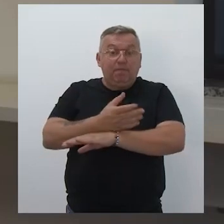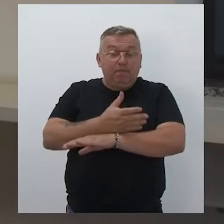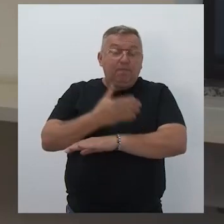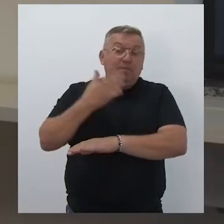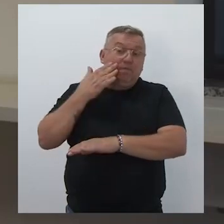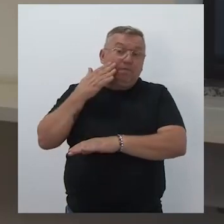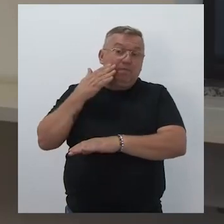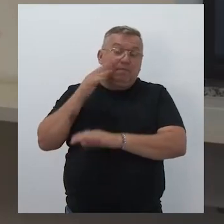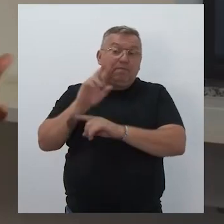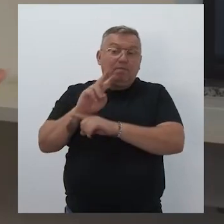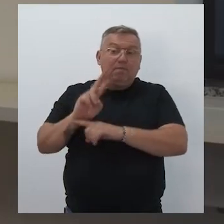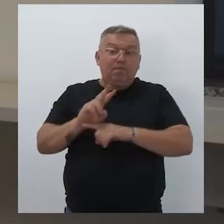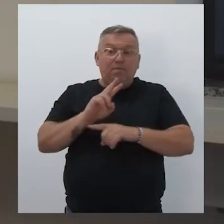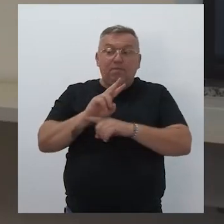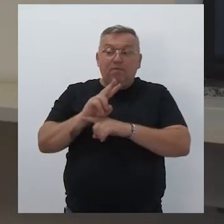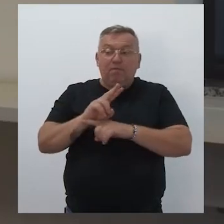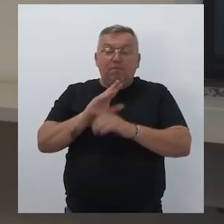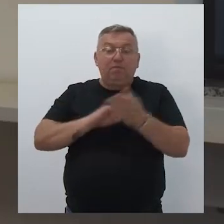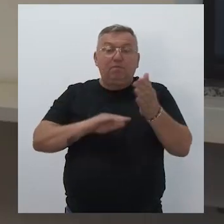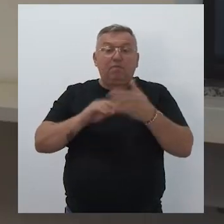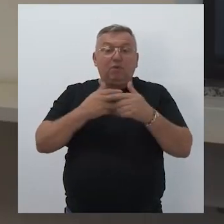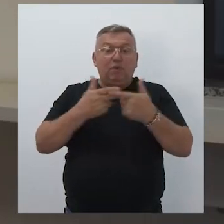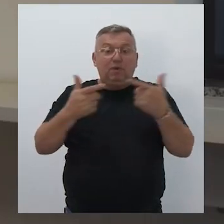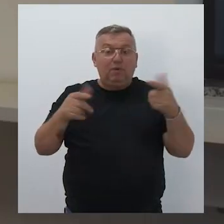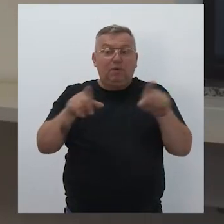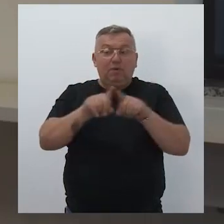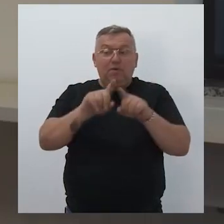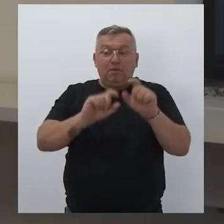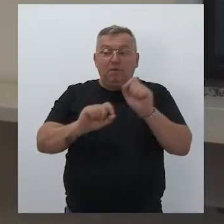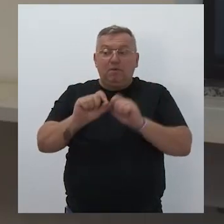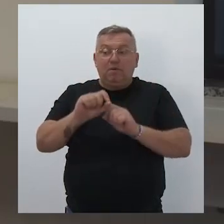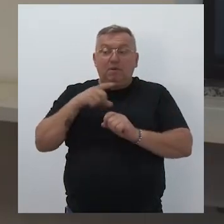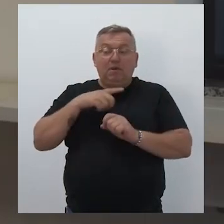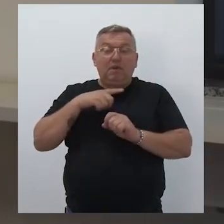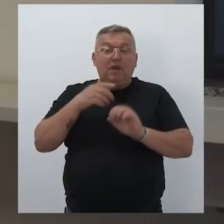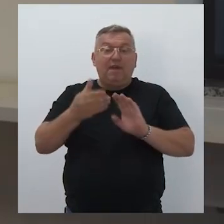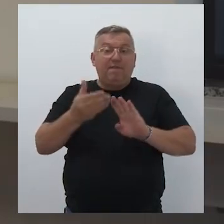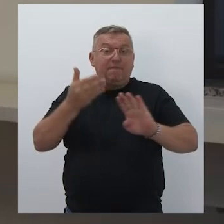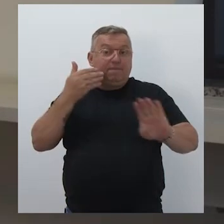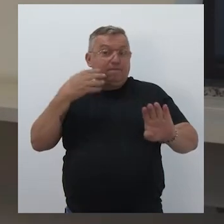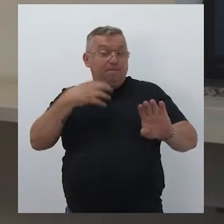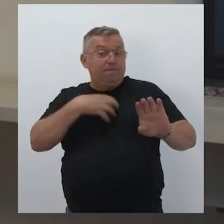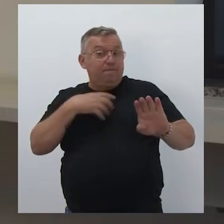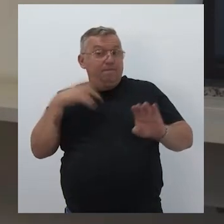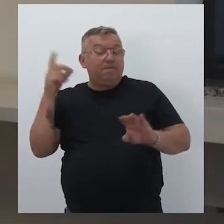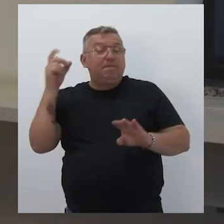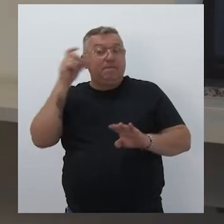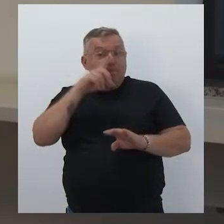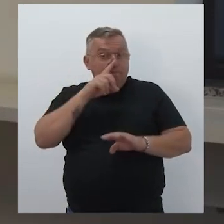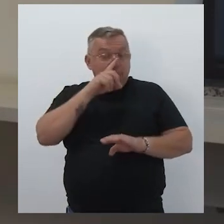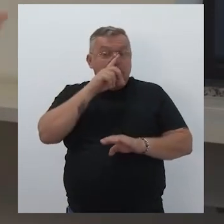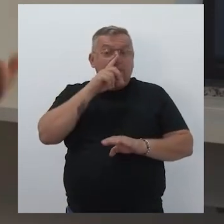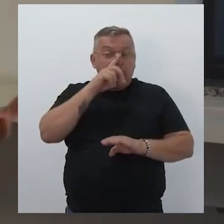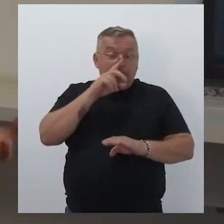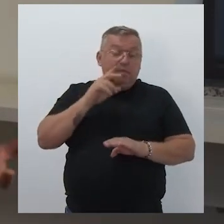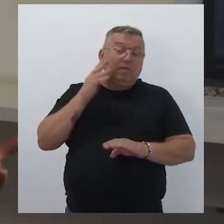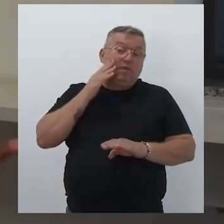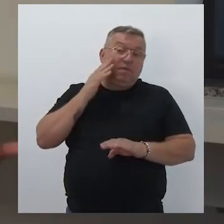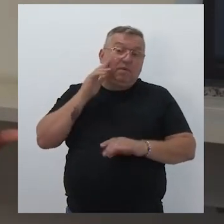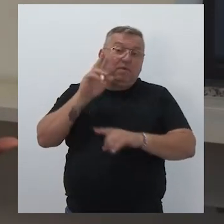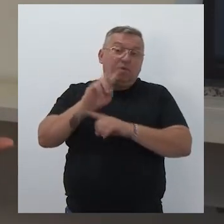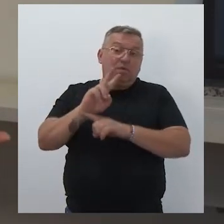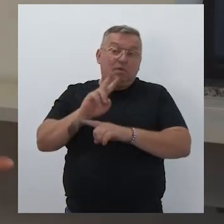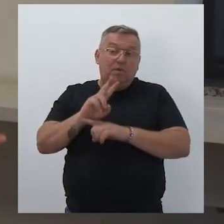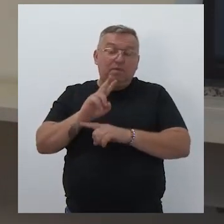saberem gerenciar, gerir tudo isso, né? Se afastarem de situações de risco, saberem cuidar bem da